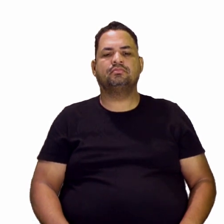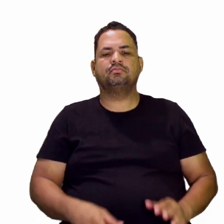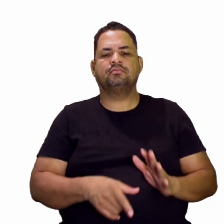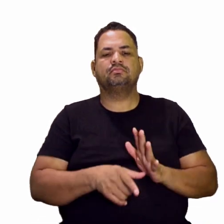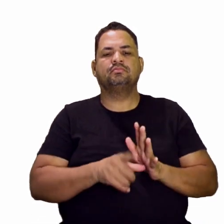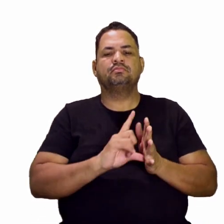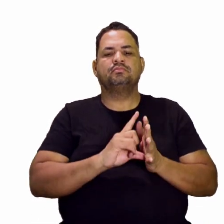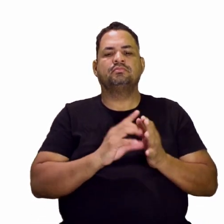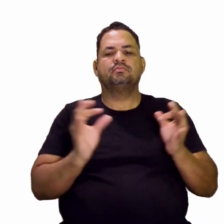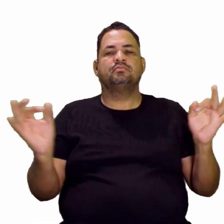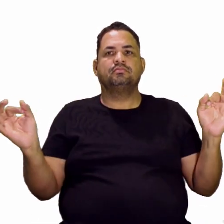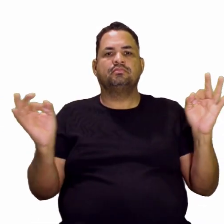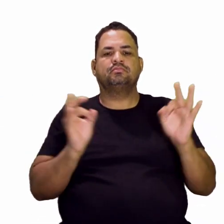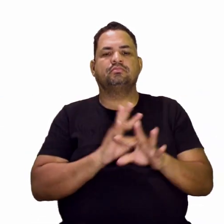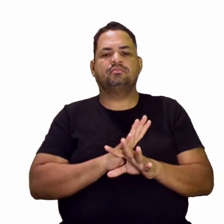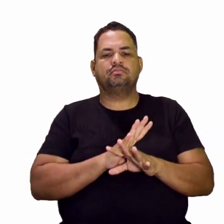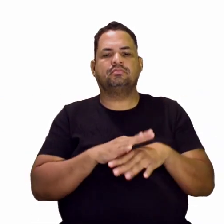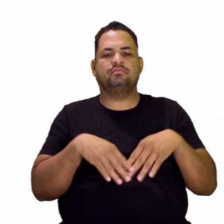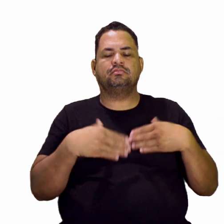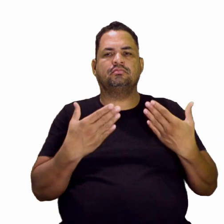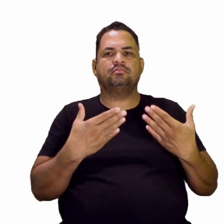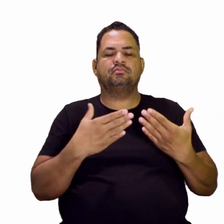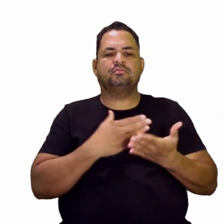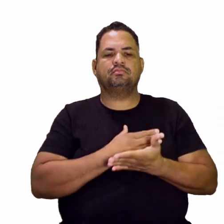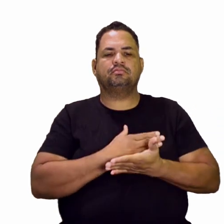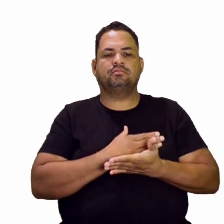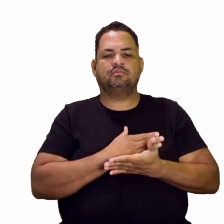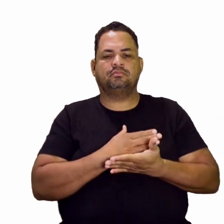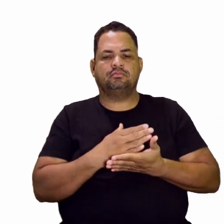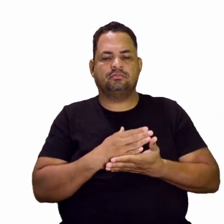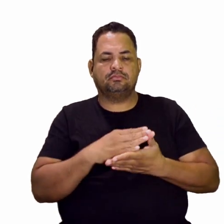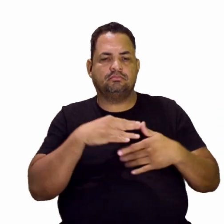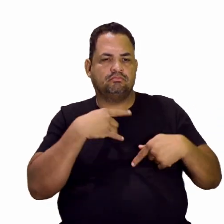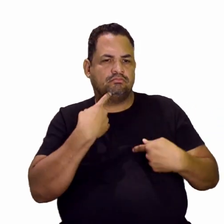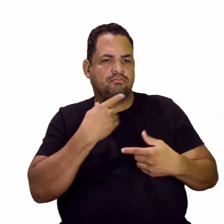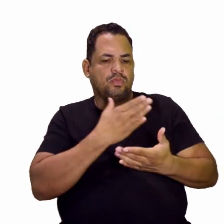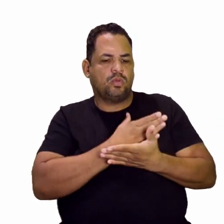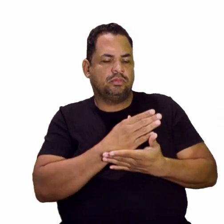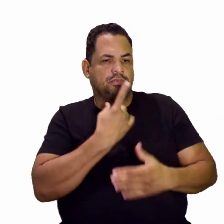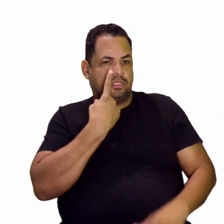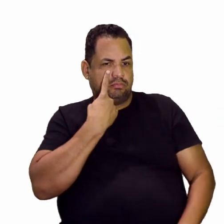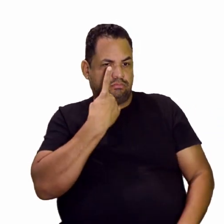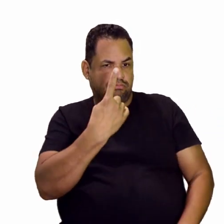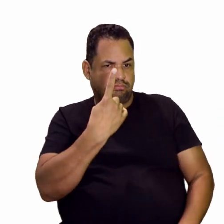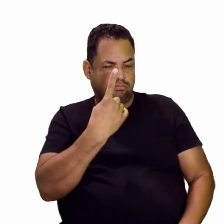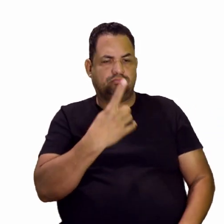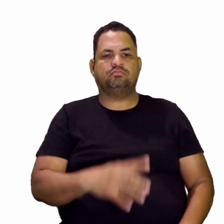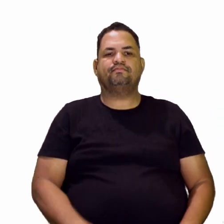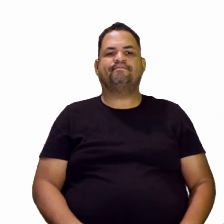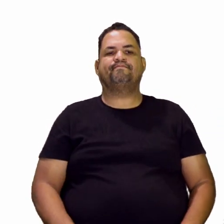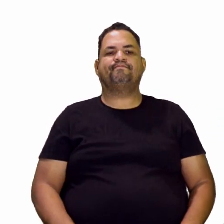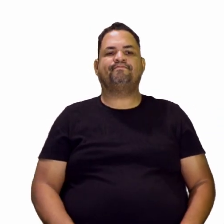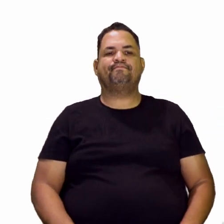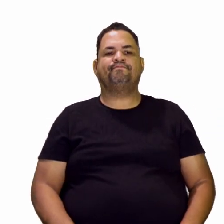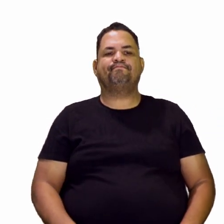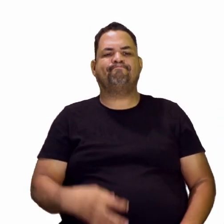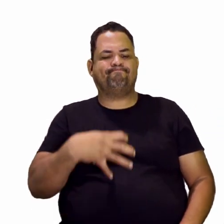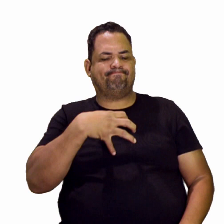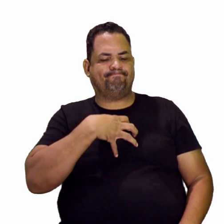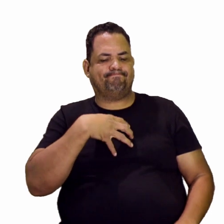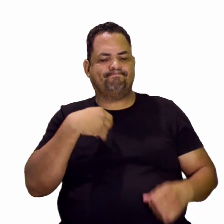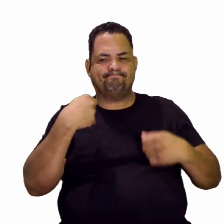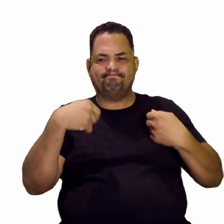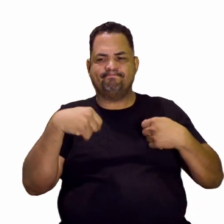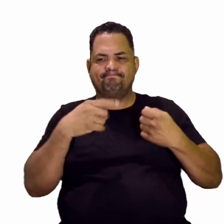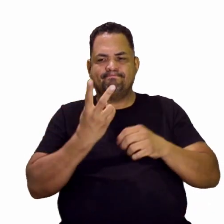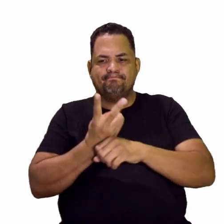antecipar o quê? A minha conclusão. Então, a partir do momento que eu observei, né, eu senti a necessidade